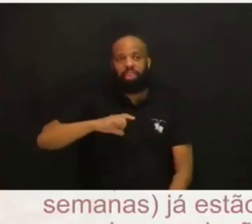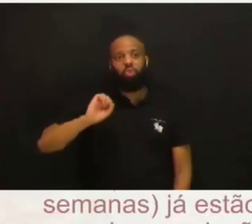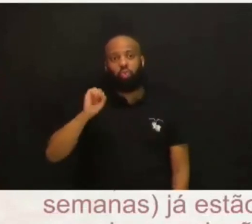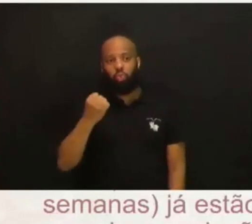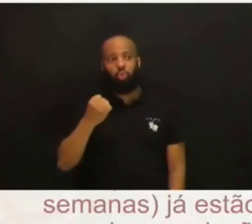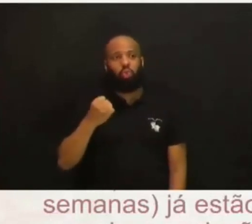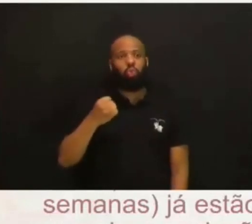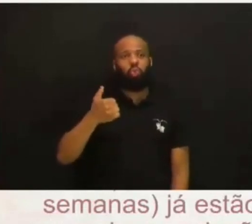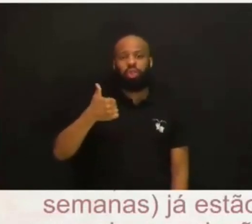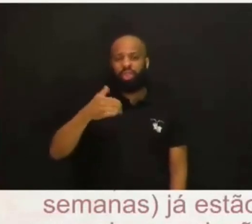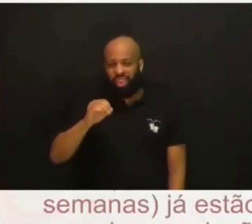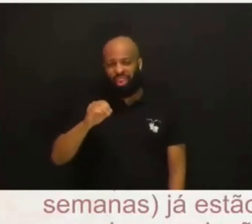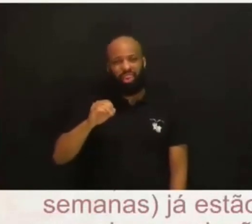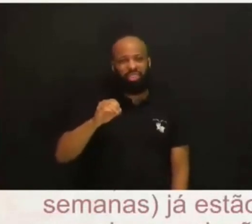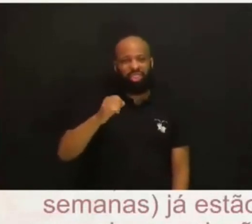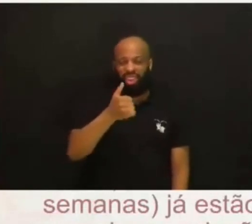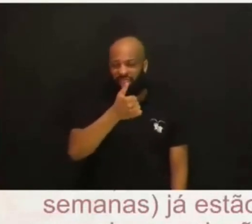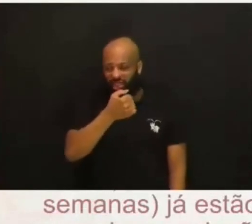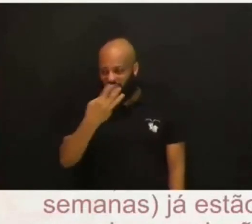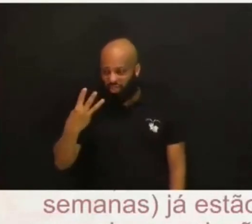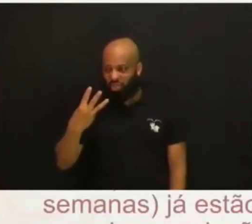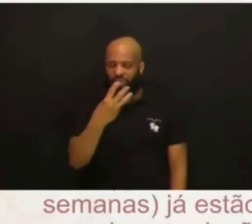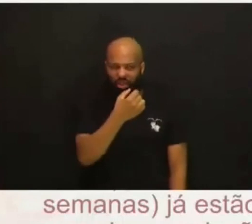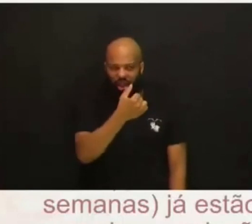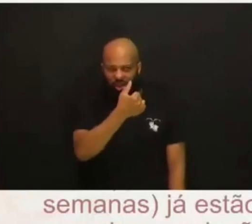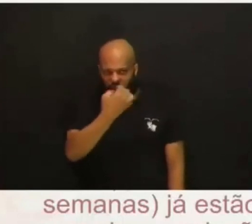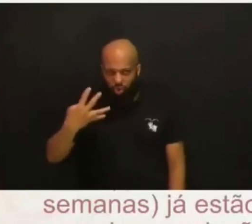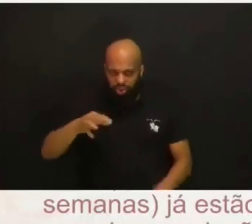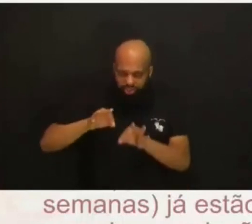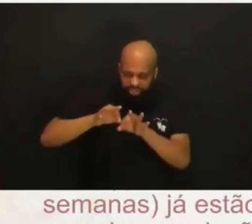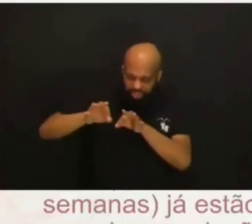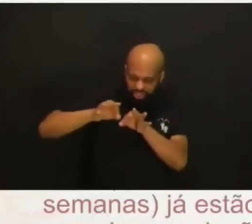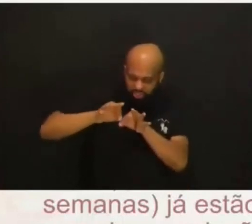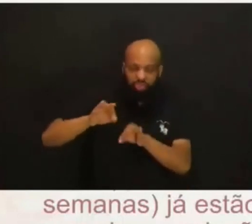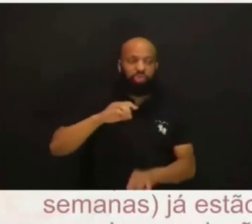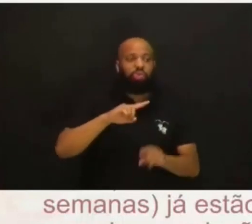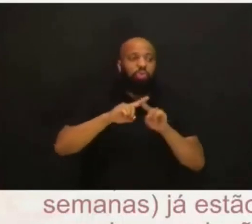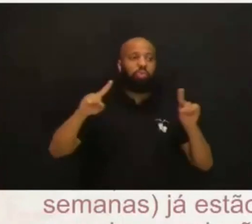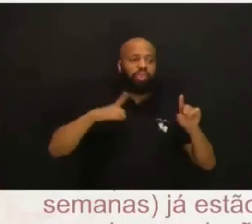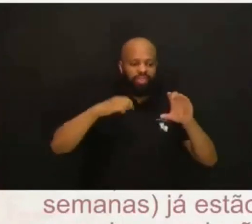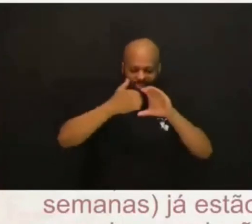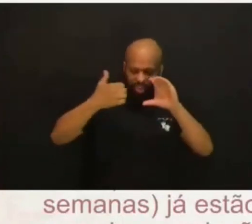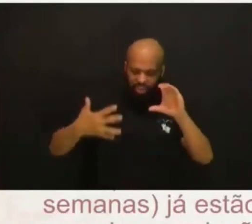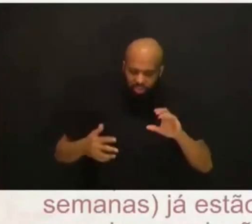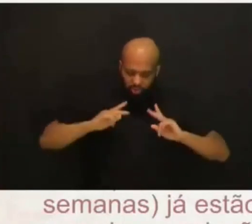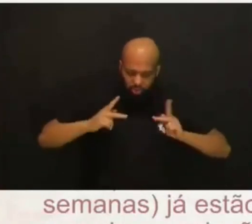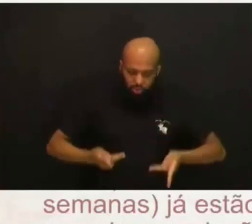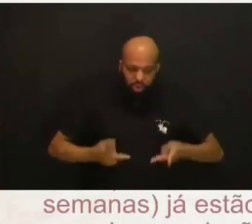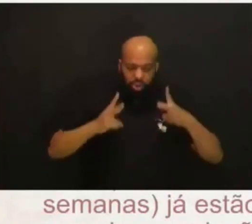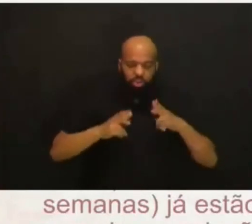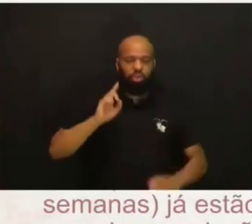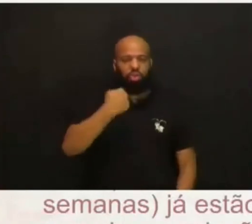14 centímetros. Mas que têm características humanas, assim como todos nós que estamos